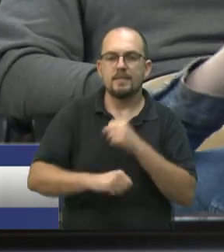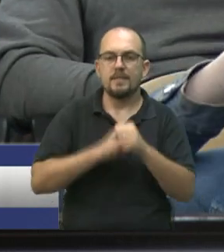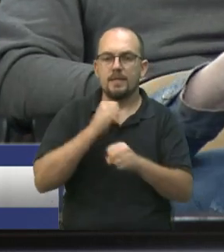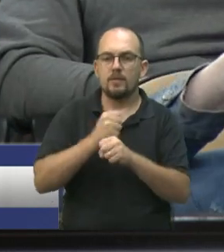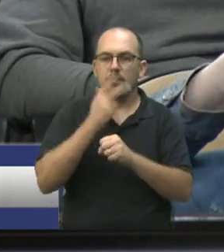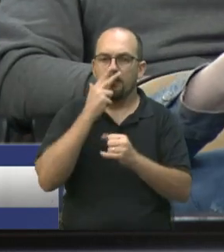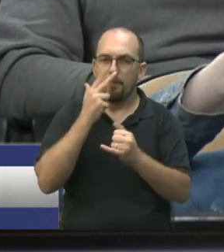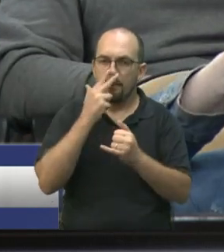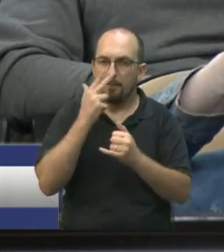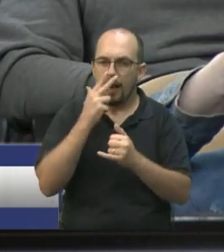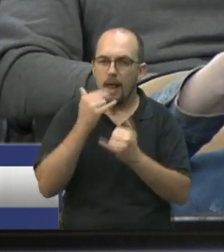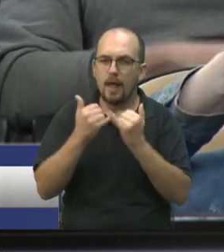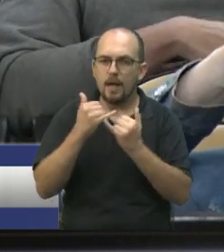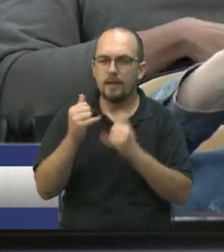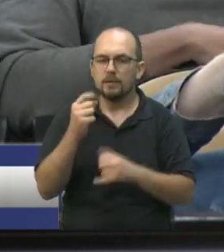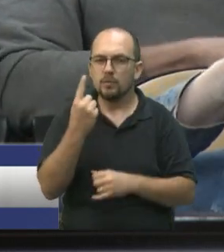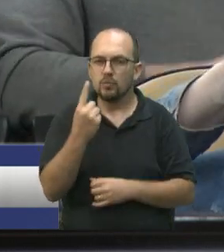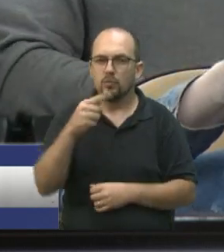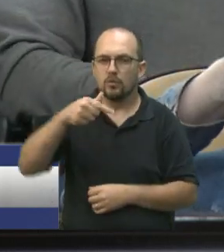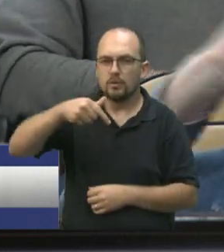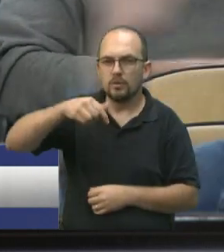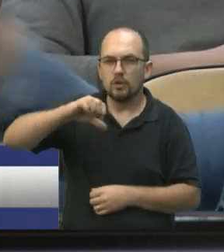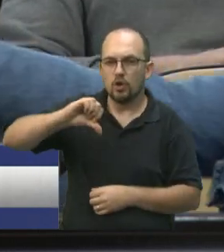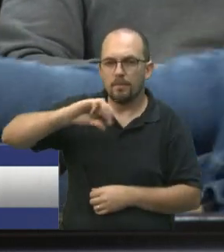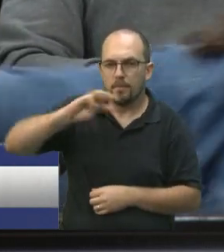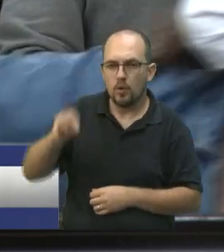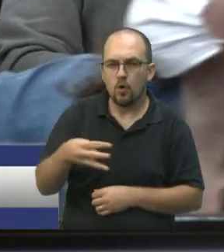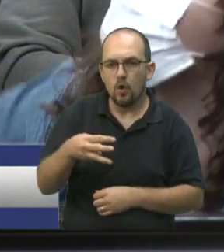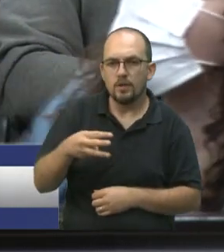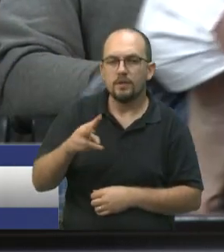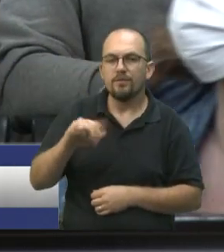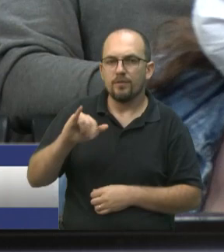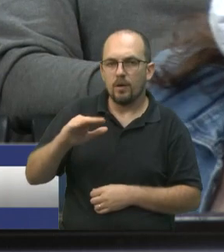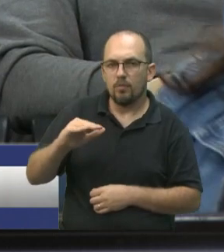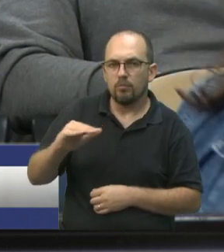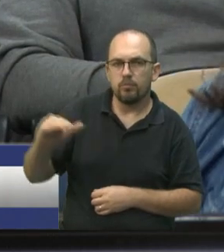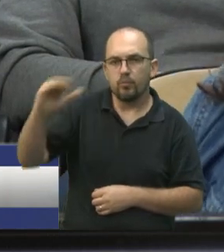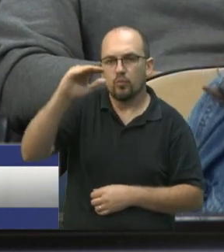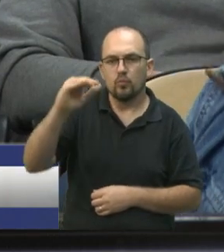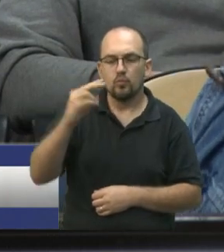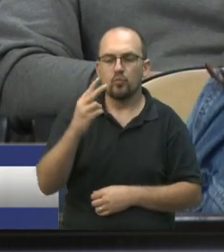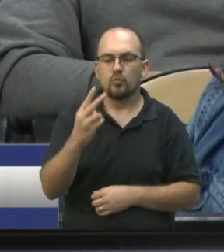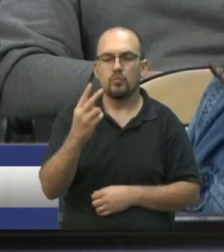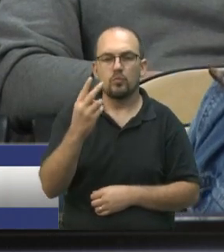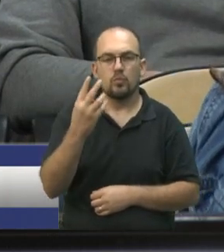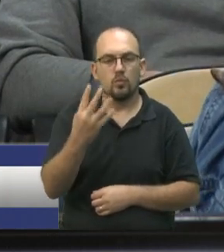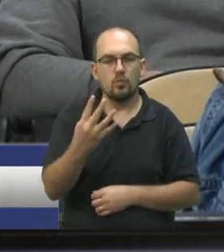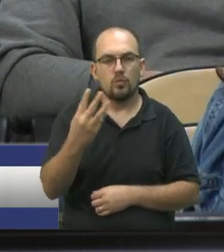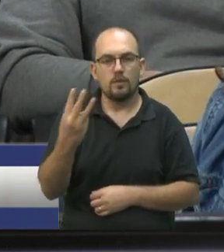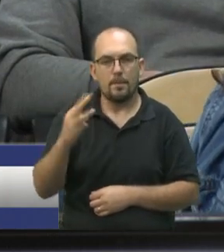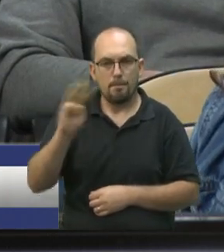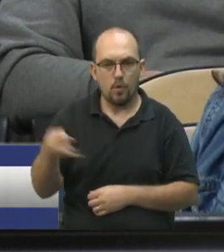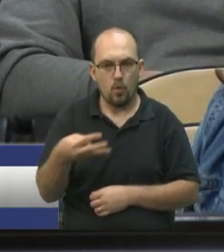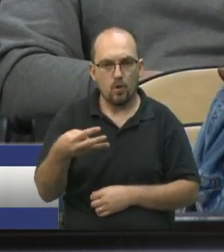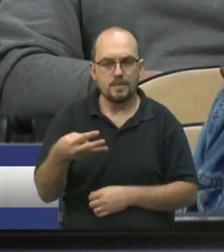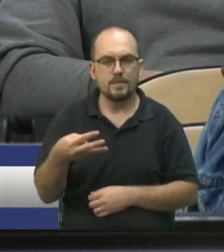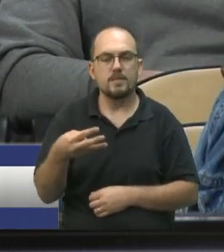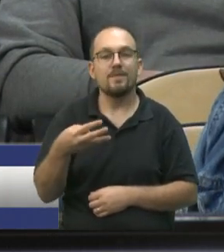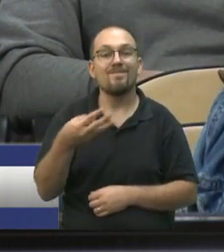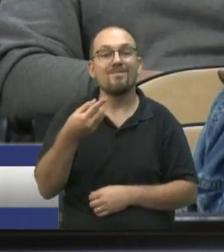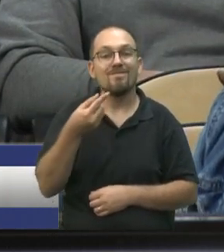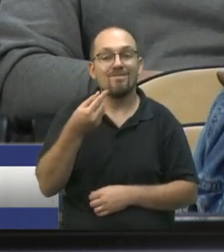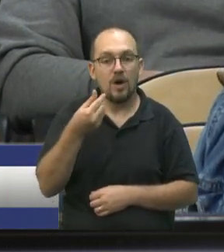foi de 179 milhões, vai para 243 milhões, o aumento nesse valor é